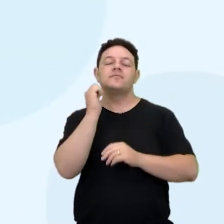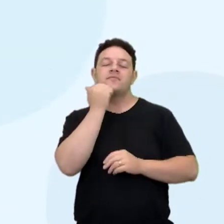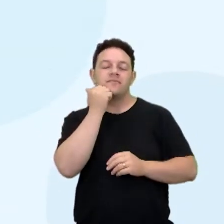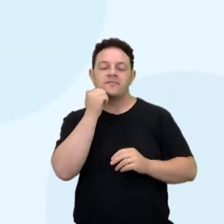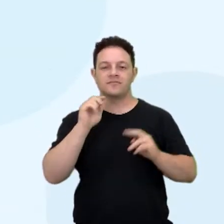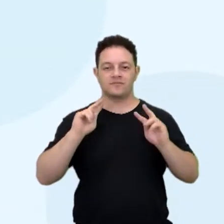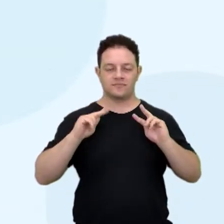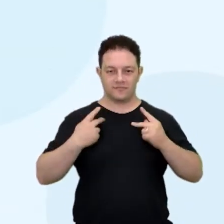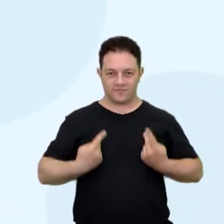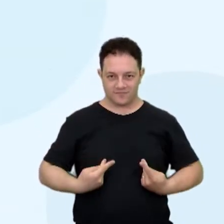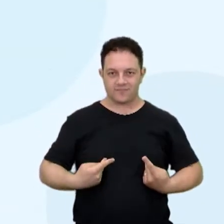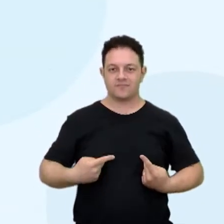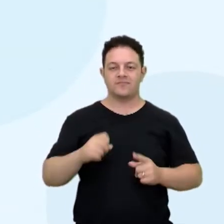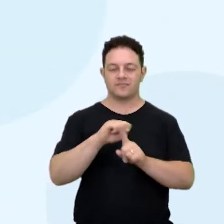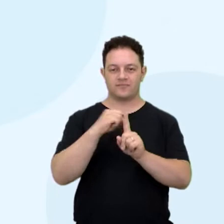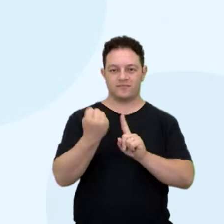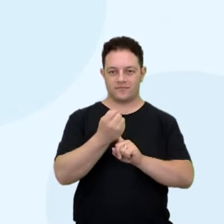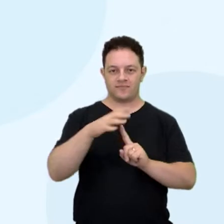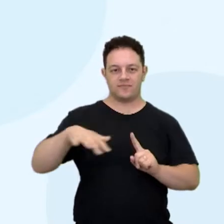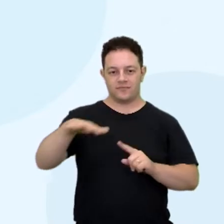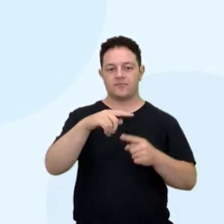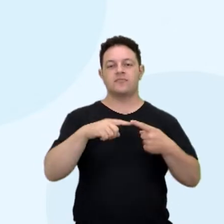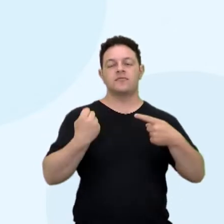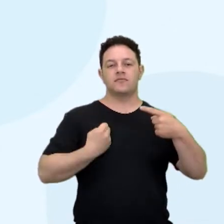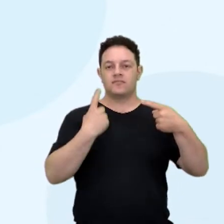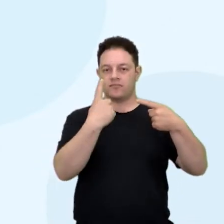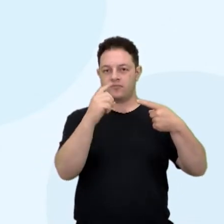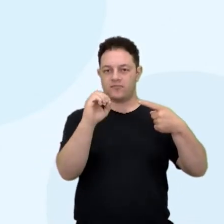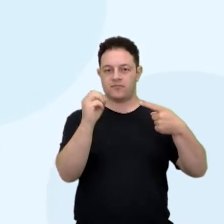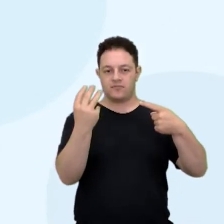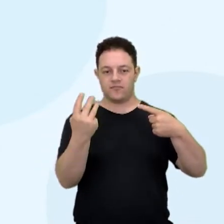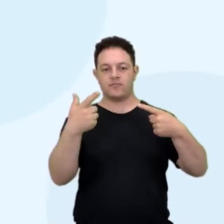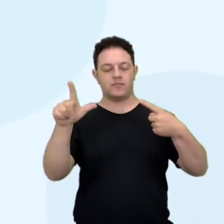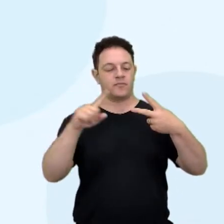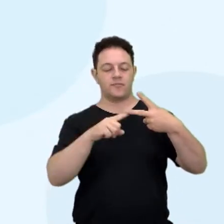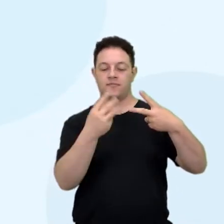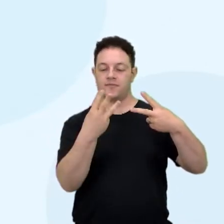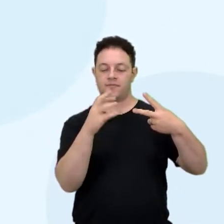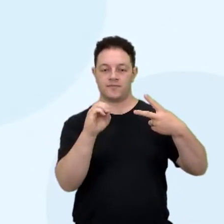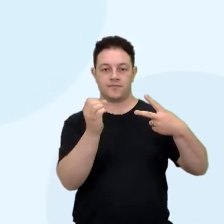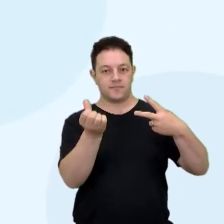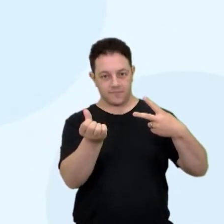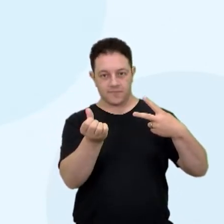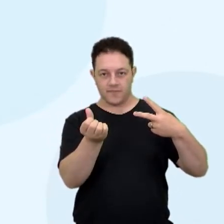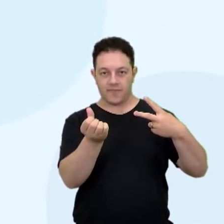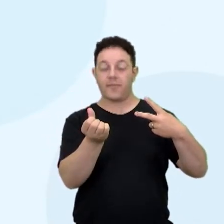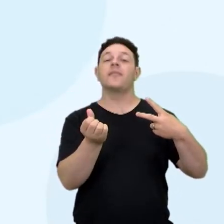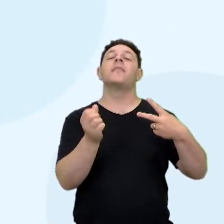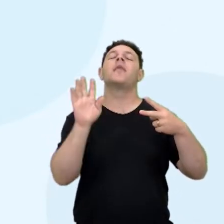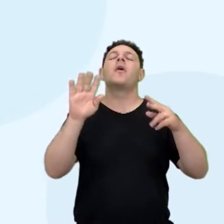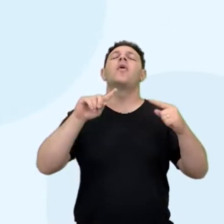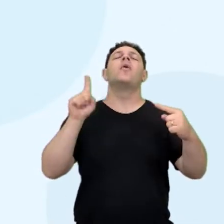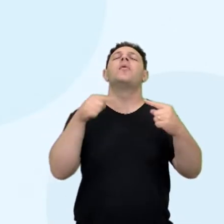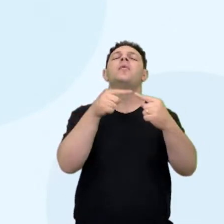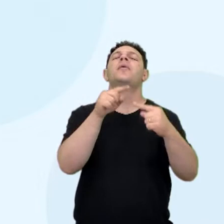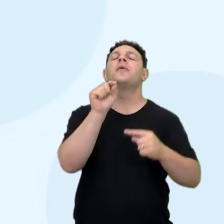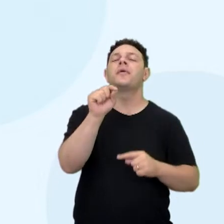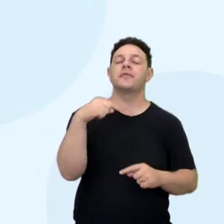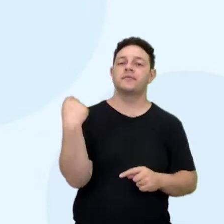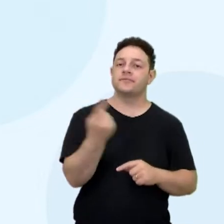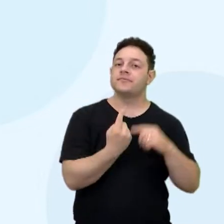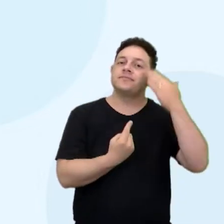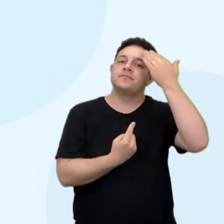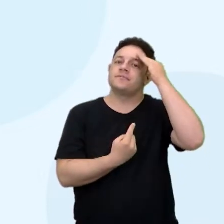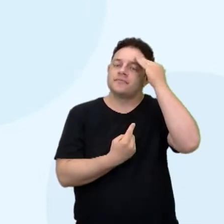sociais aplicadas, 103 e a 306. E o objetivo aí dessa aula aí é entender o